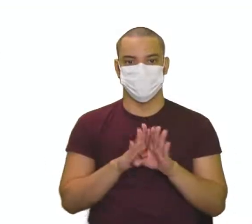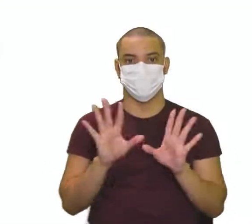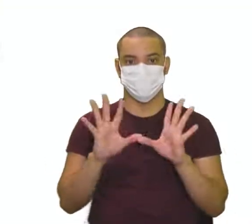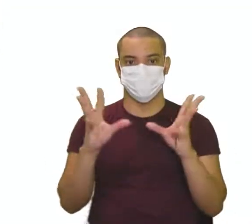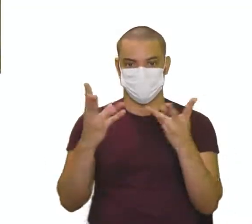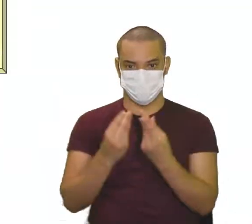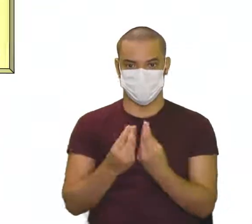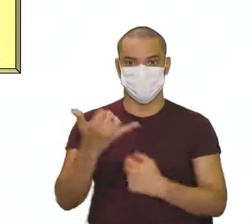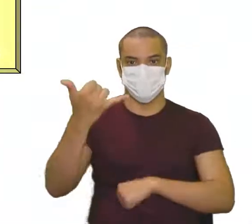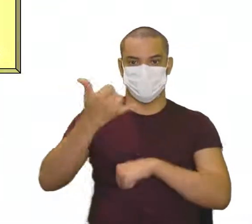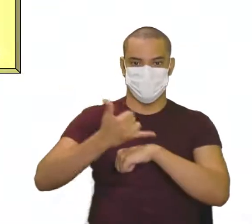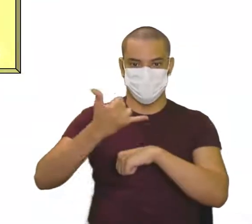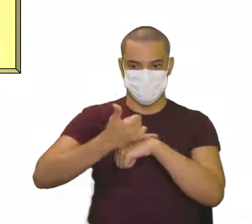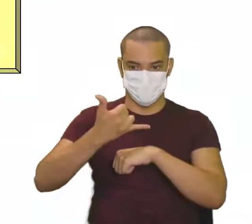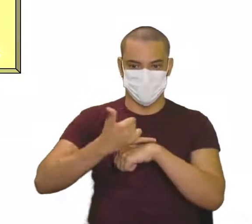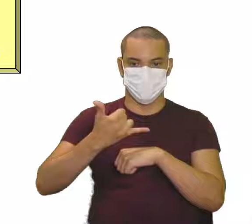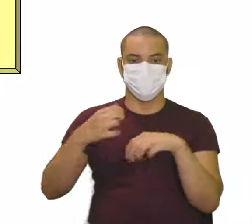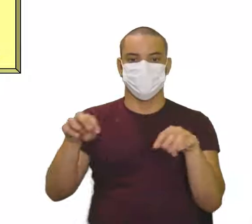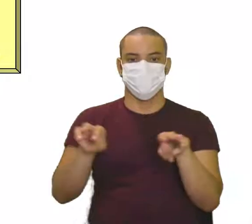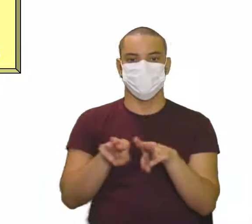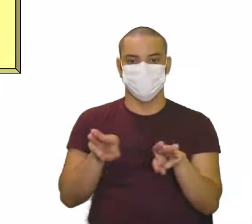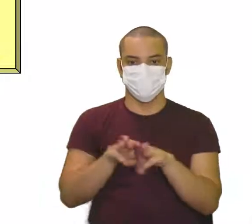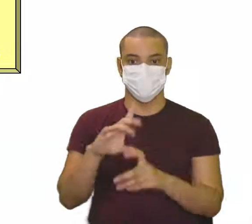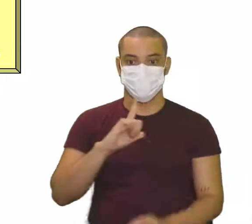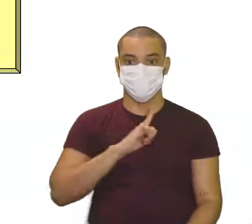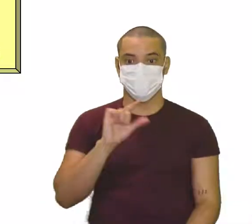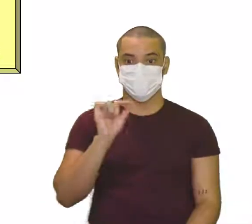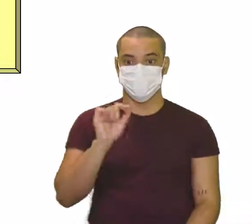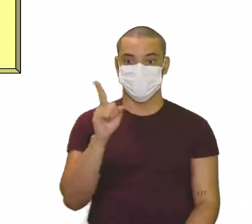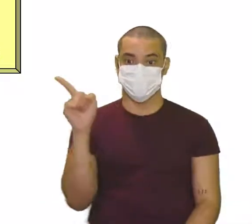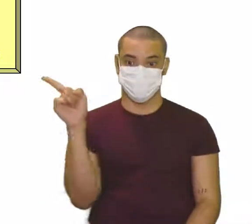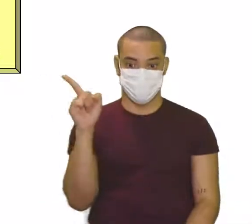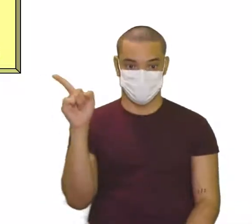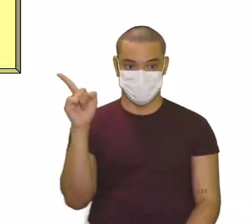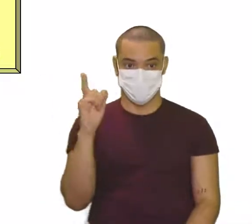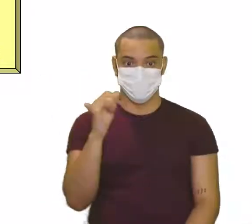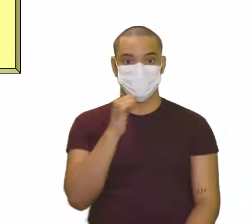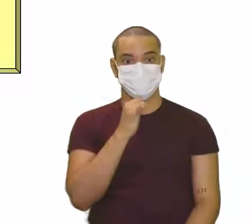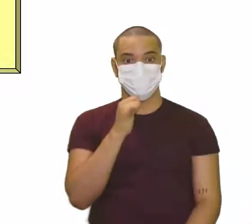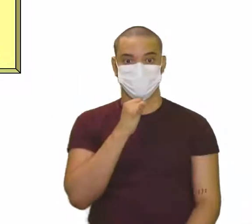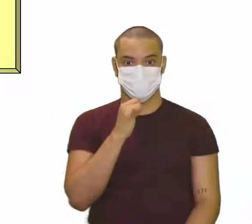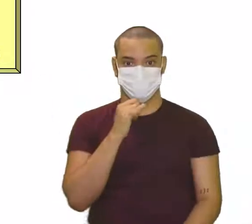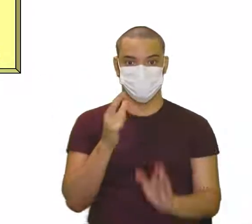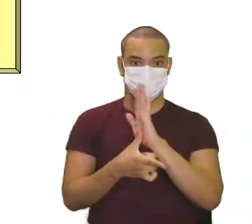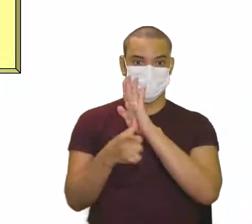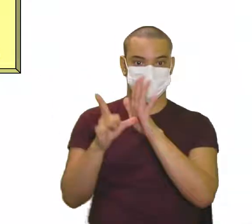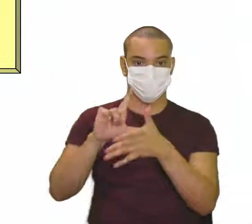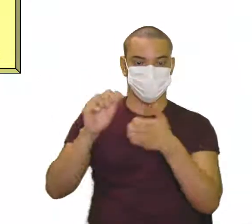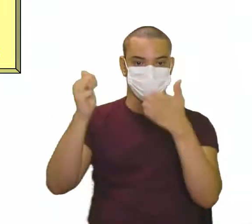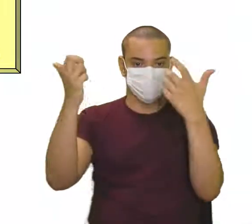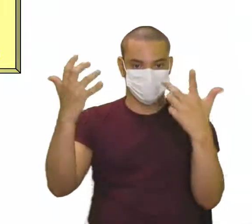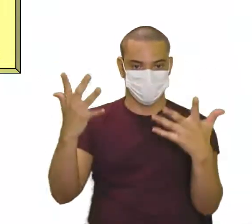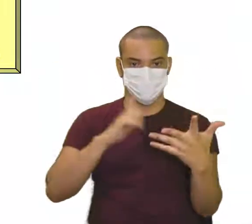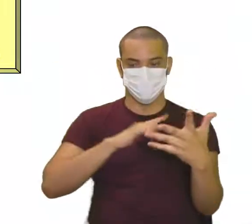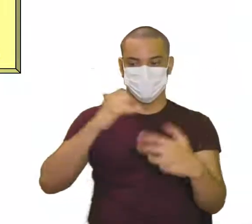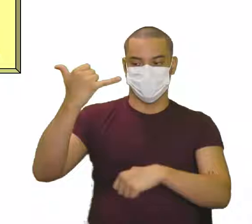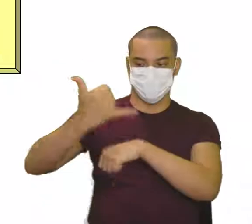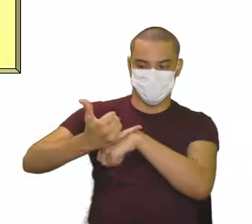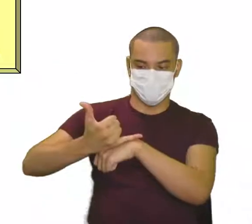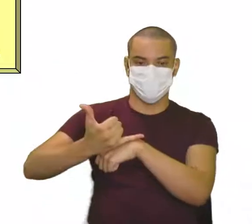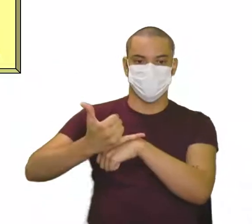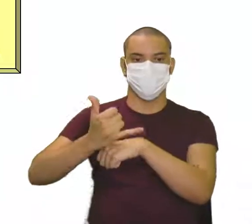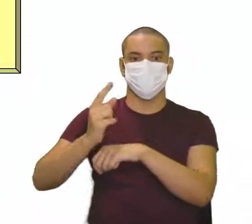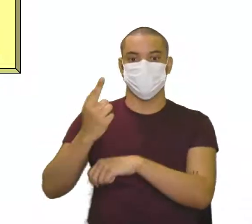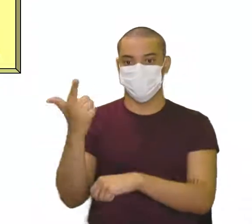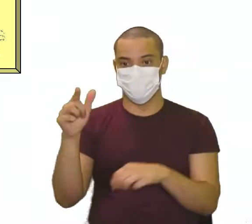substâncias ferromagnéticas, tá aqui, olha só, nós temos, por exemplo, uma substância ferromagnética, aqui do outro